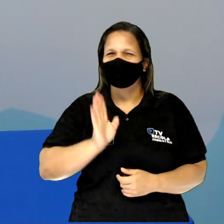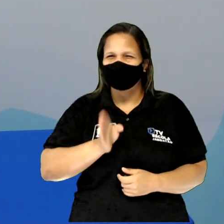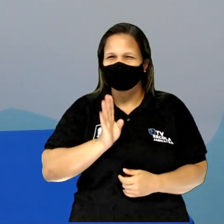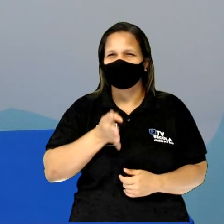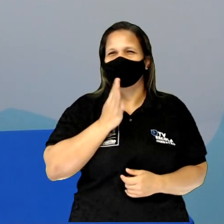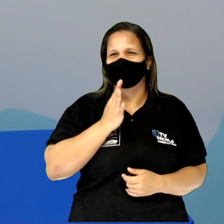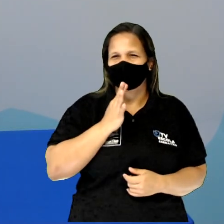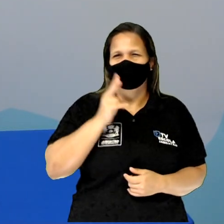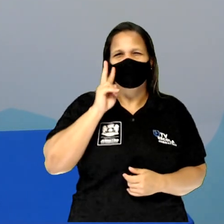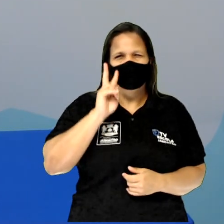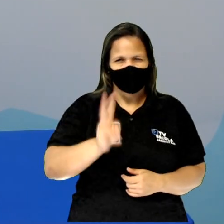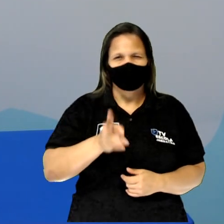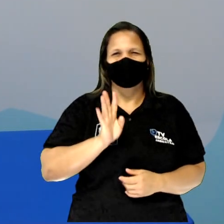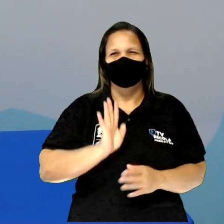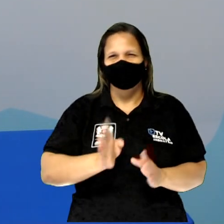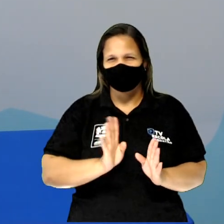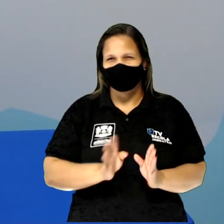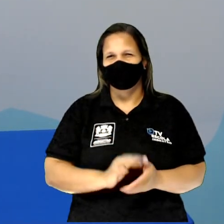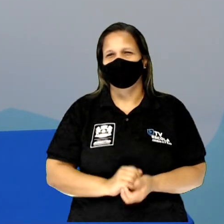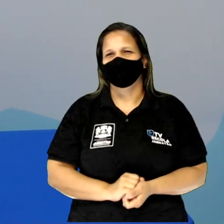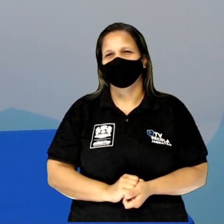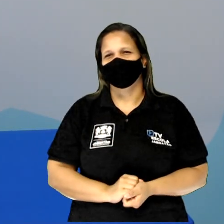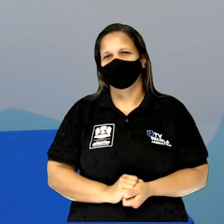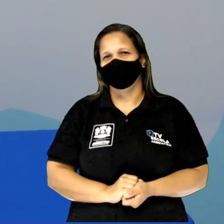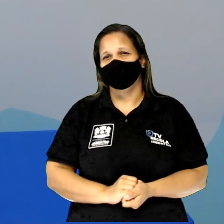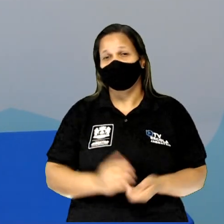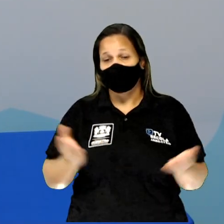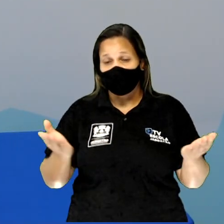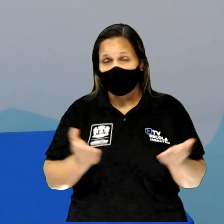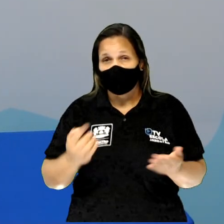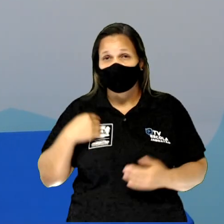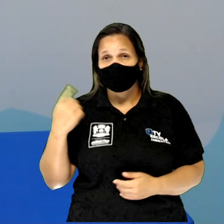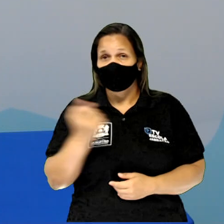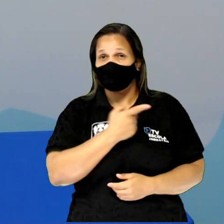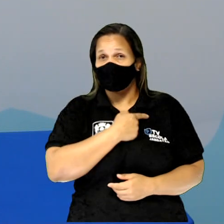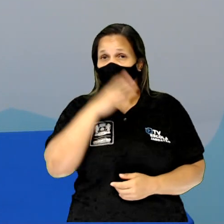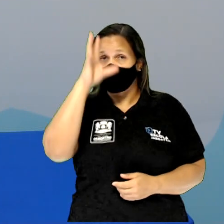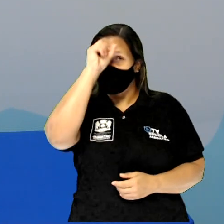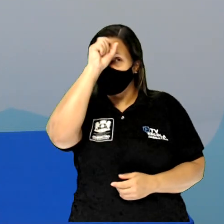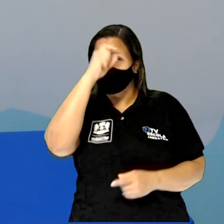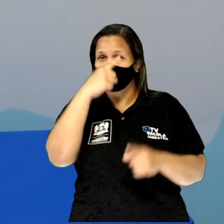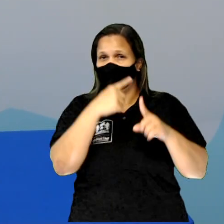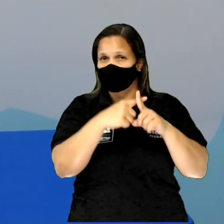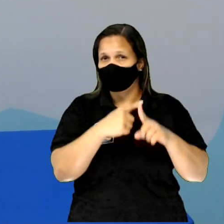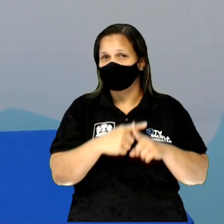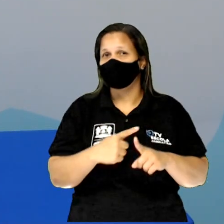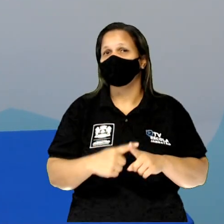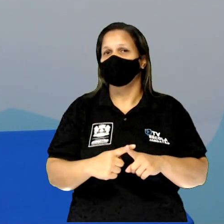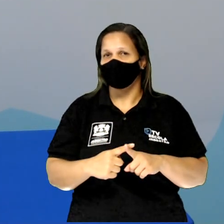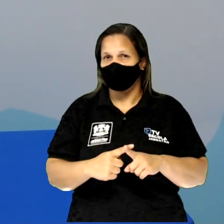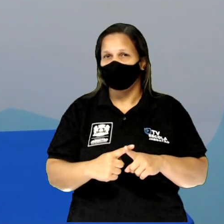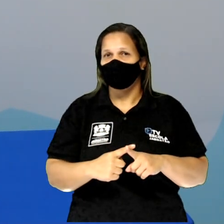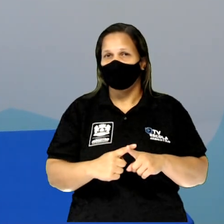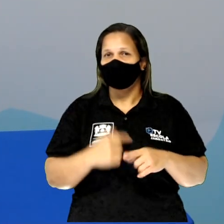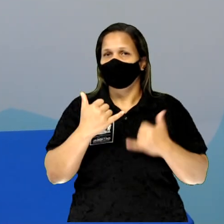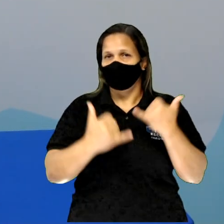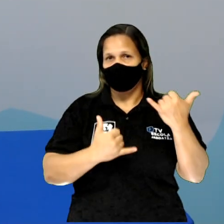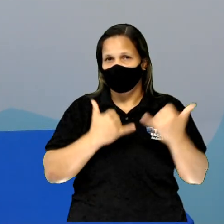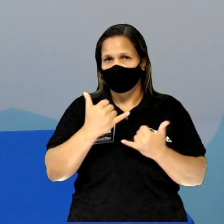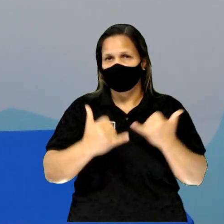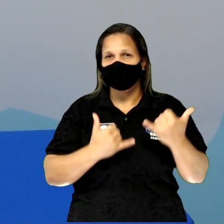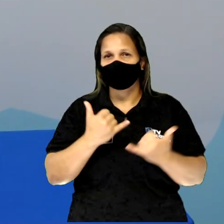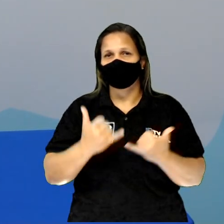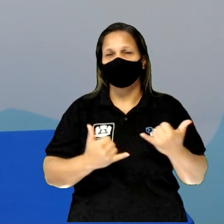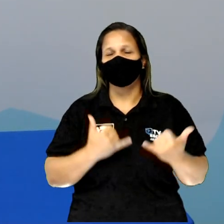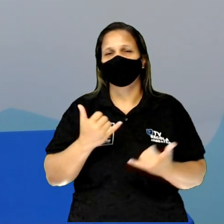Eu já vi esse brinquedo por aí e aí nós vamos aprender a multiplicar com este brinquedo E